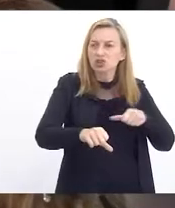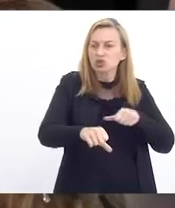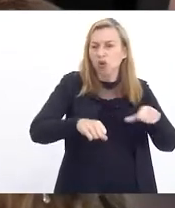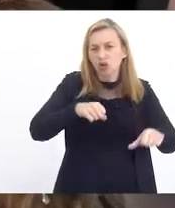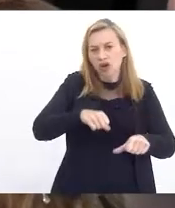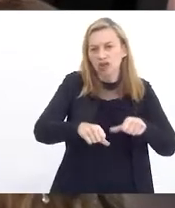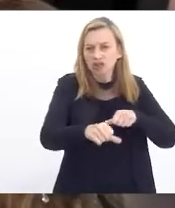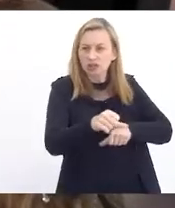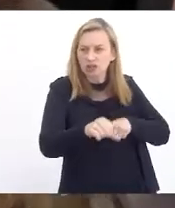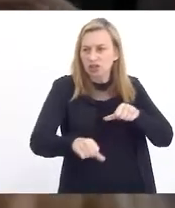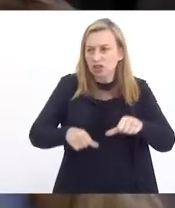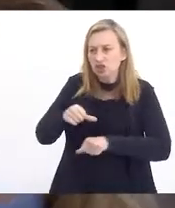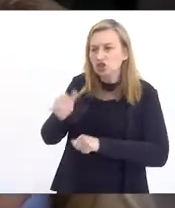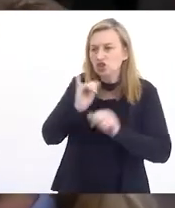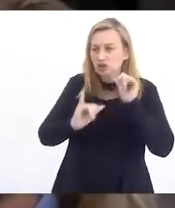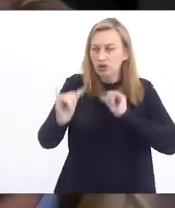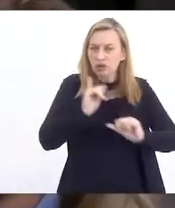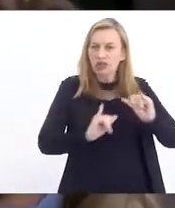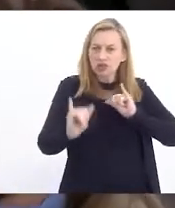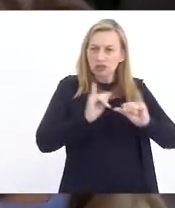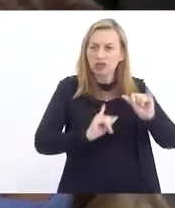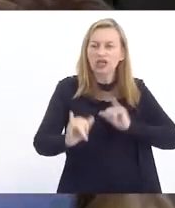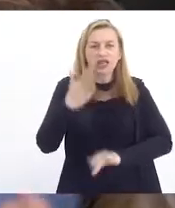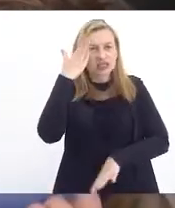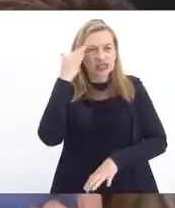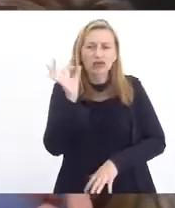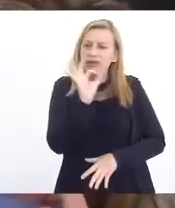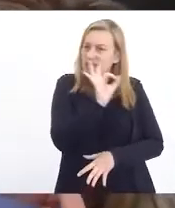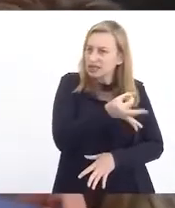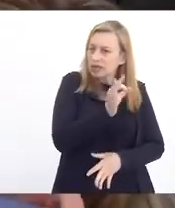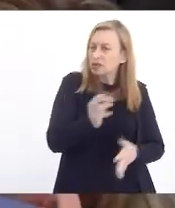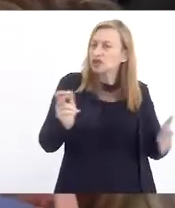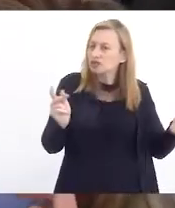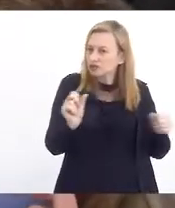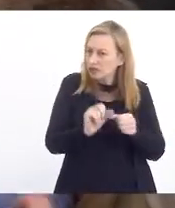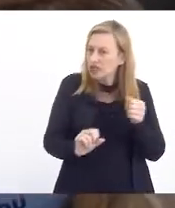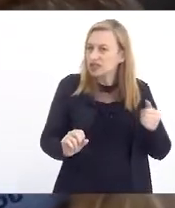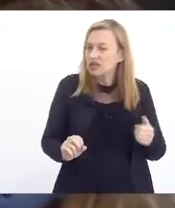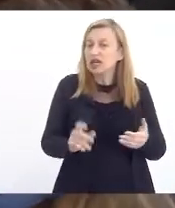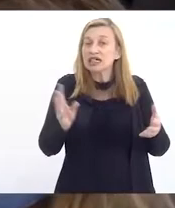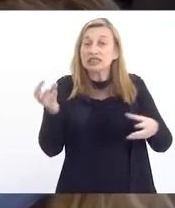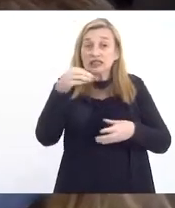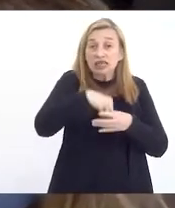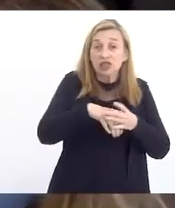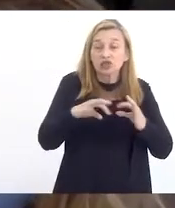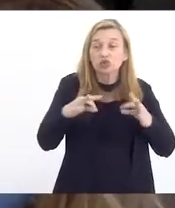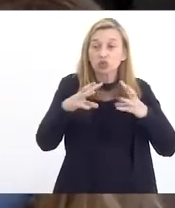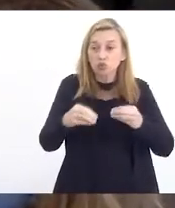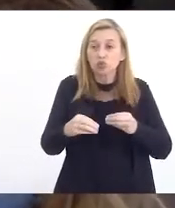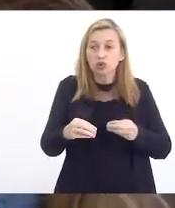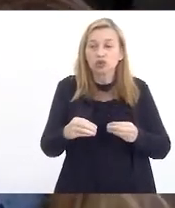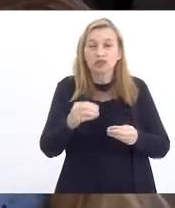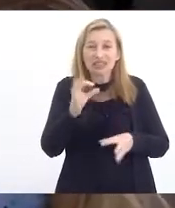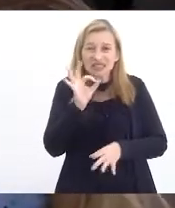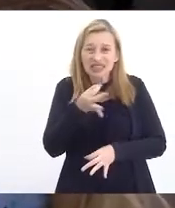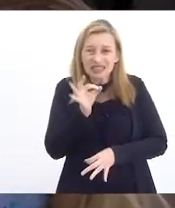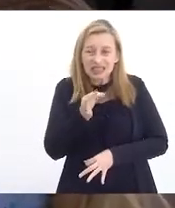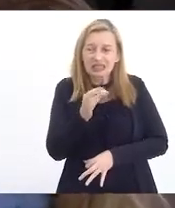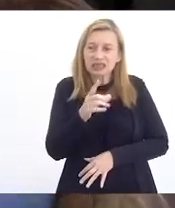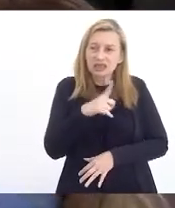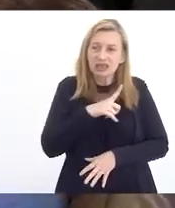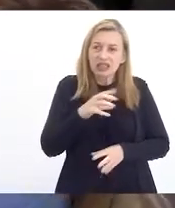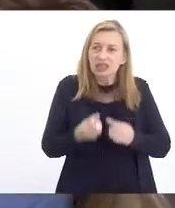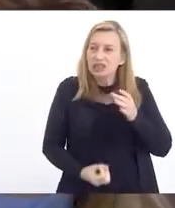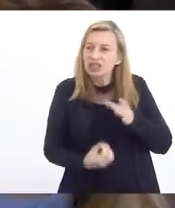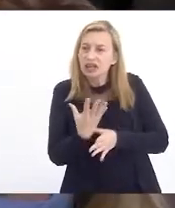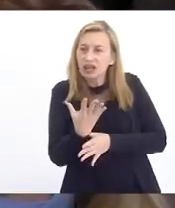informações para que os senhores saibam o que efetivamente está sendo feito. Eu acho que é dentro dessa lógica que a gente pretende logo de cara já criar